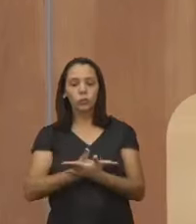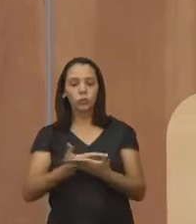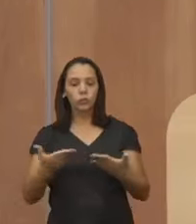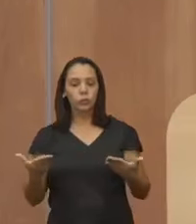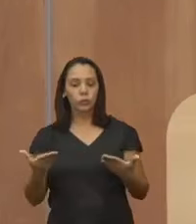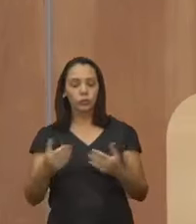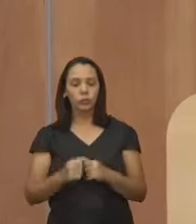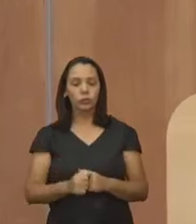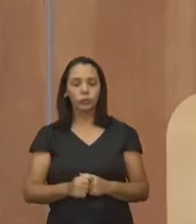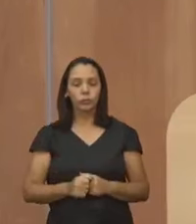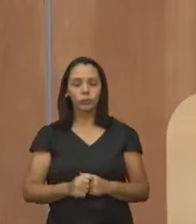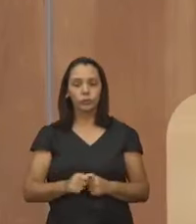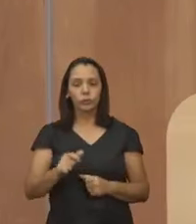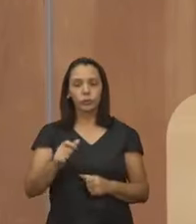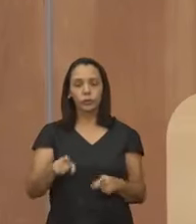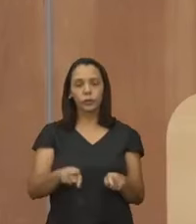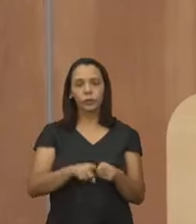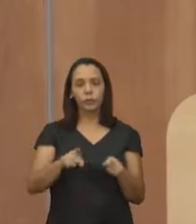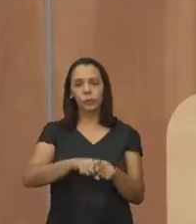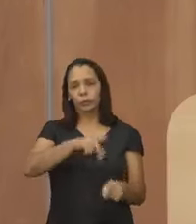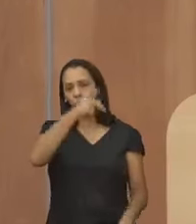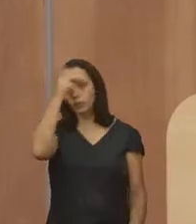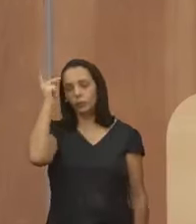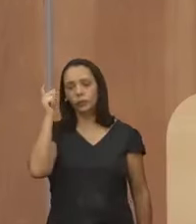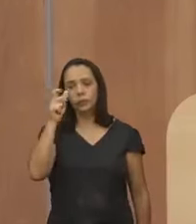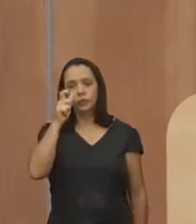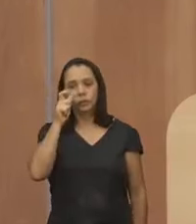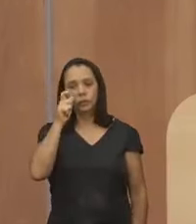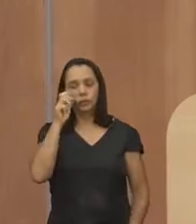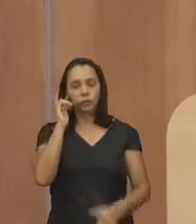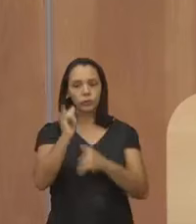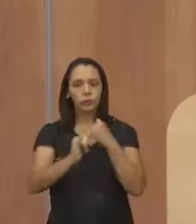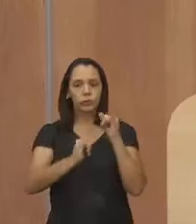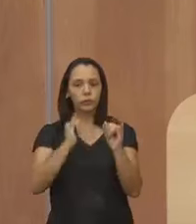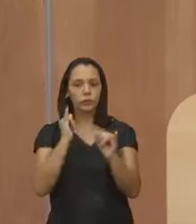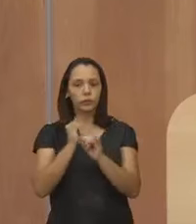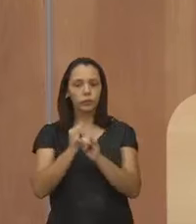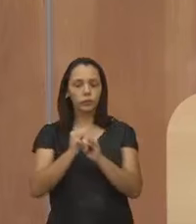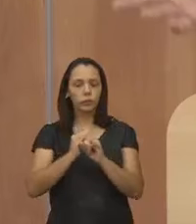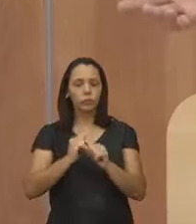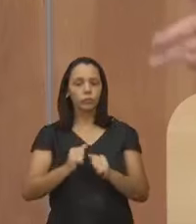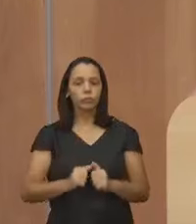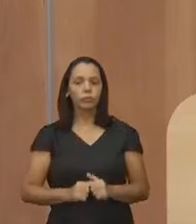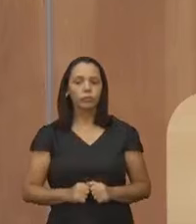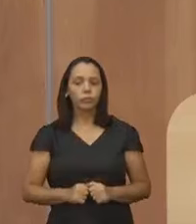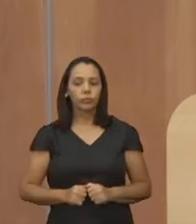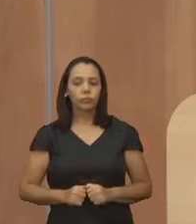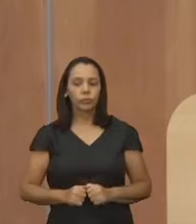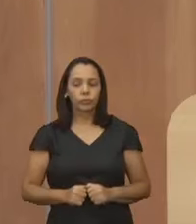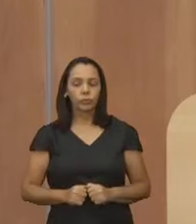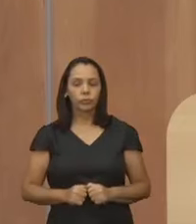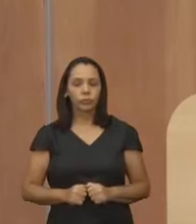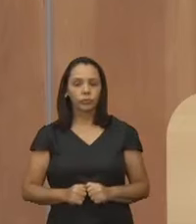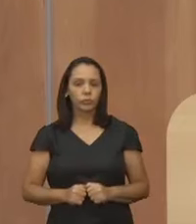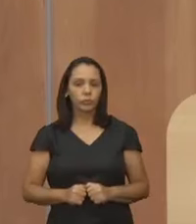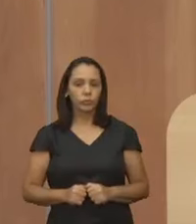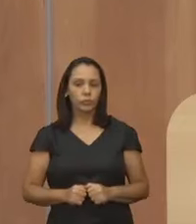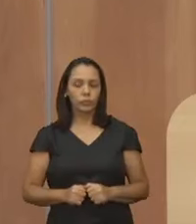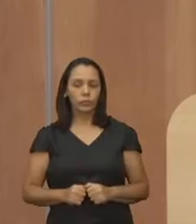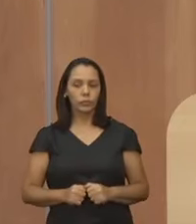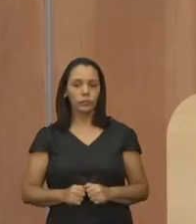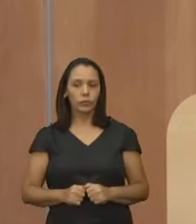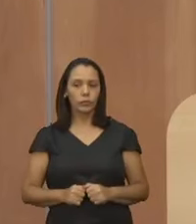internautas que acompanham essa sessão de Câmara. Não